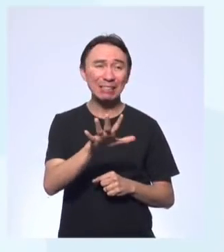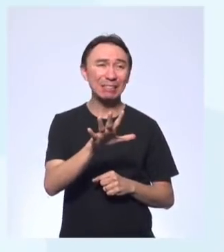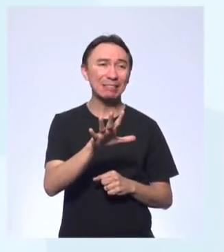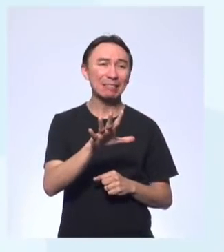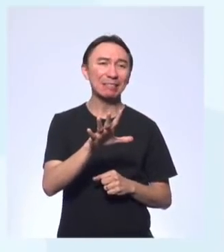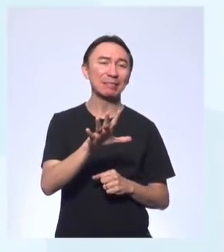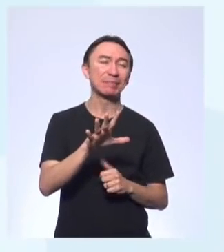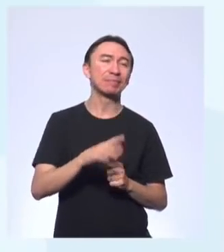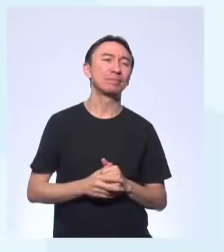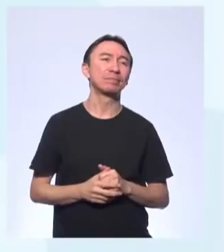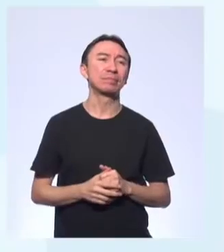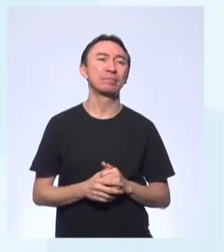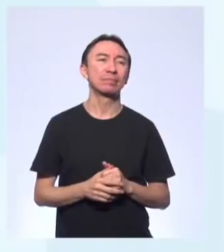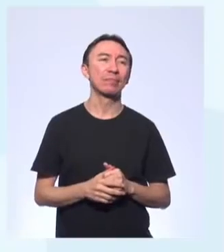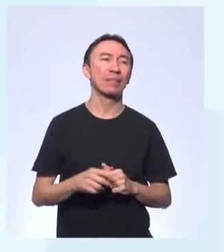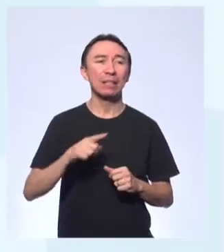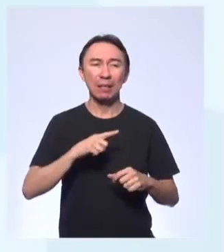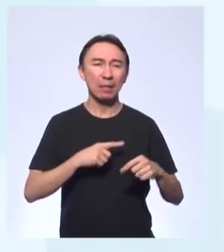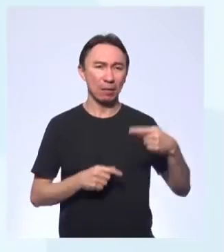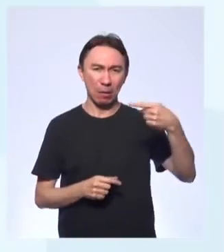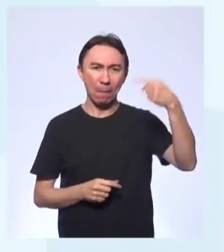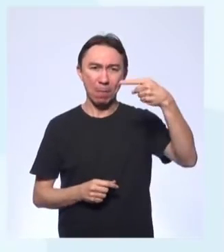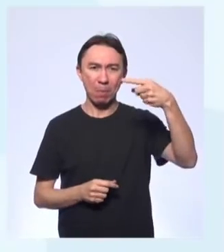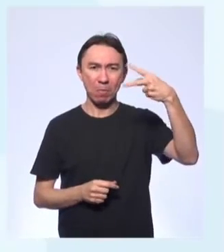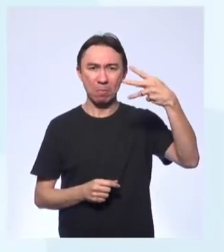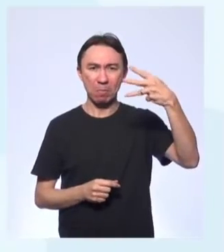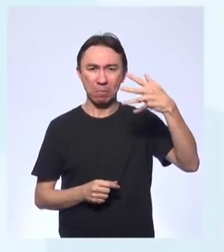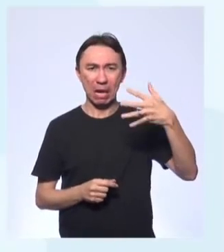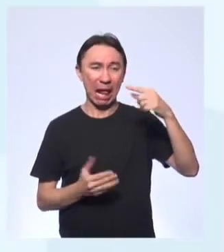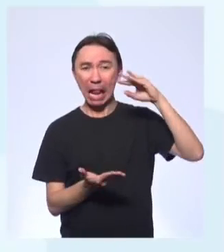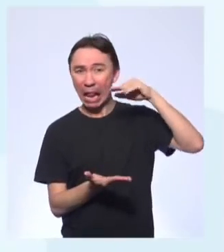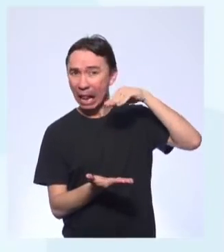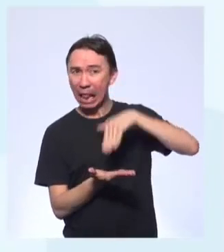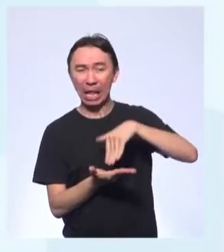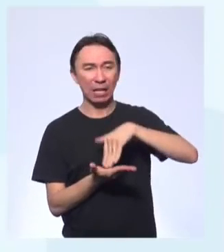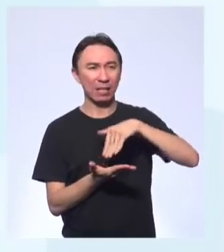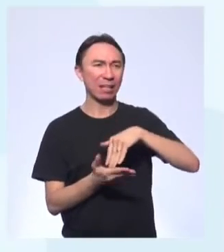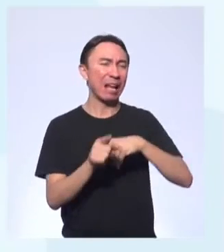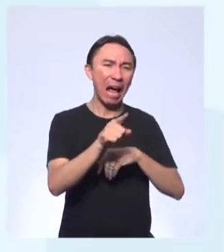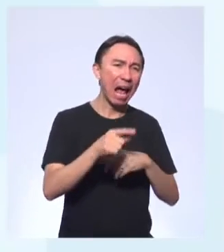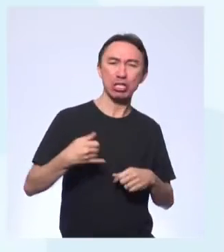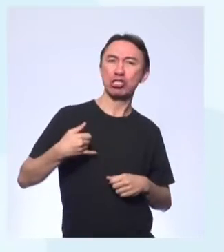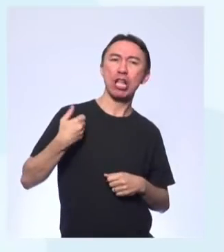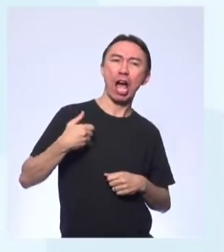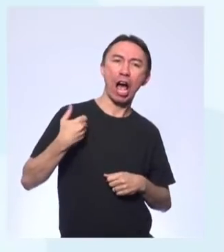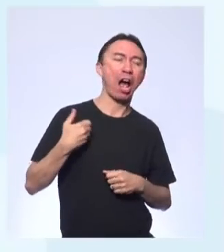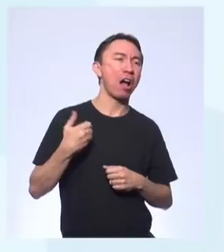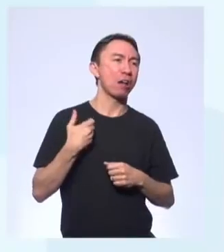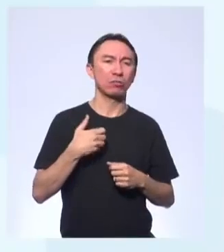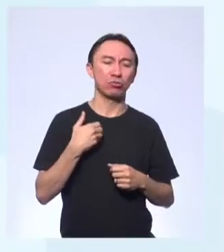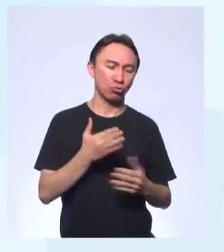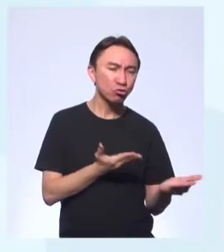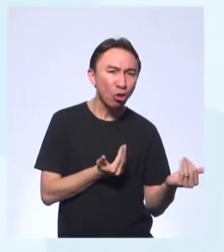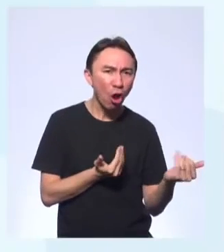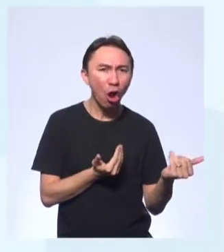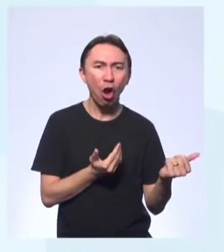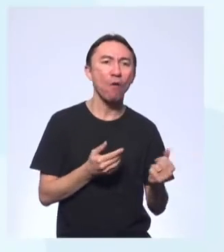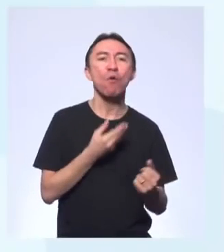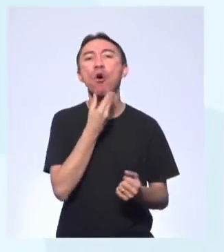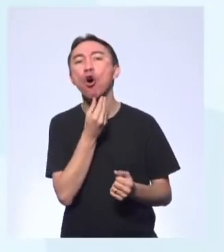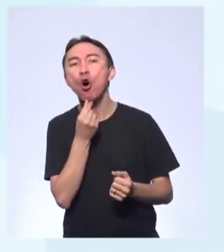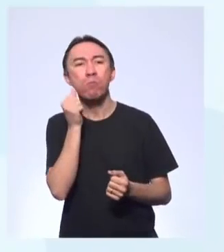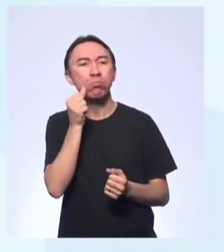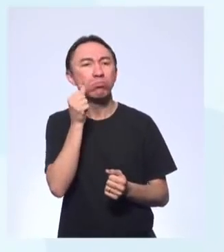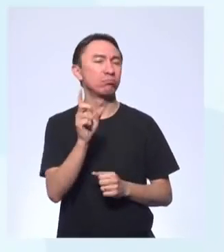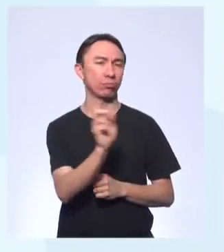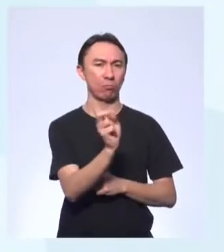um ranking geral. Então, não está específico em relacionado à idade, né, à faixa etária e nem a gênero. E